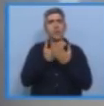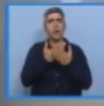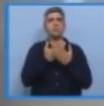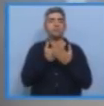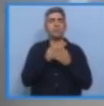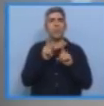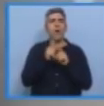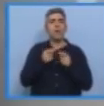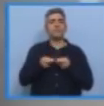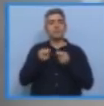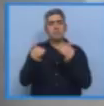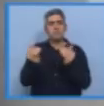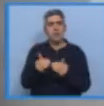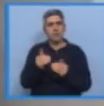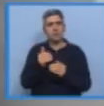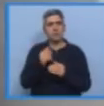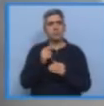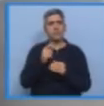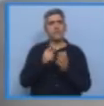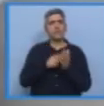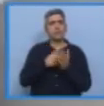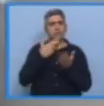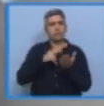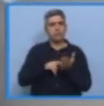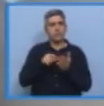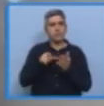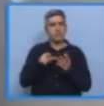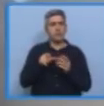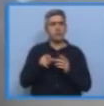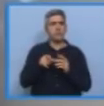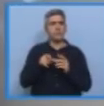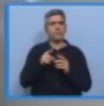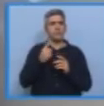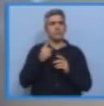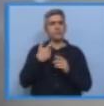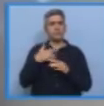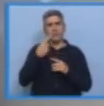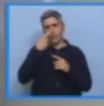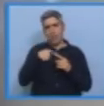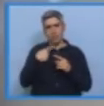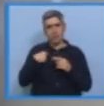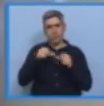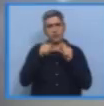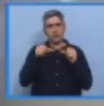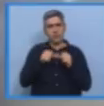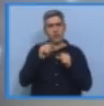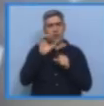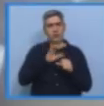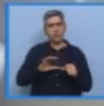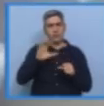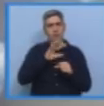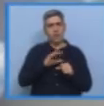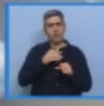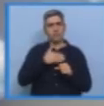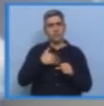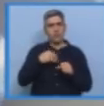a um desinvestimento naquilo que realmente faz falta e que é, neste momento, ainda uma lacuna no nosso Sistema Nacional de Saúde, que são os